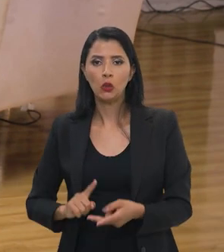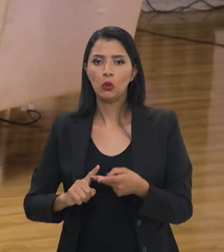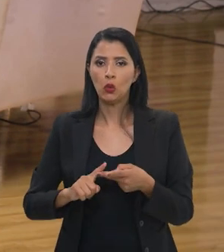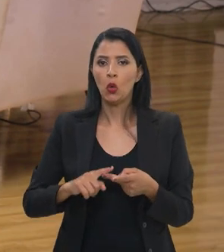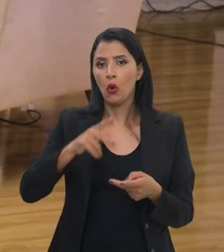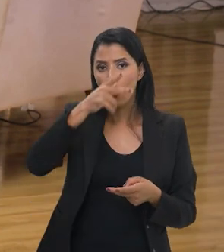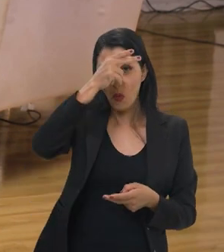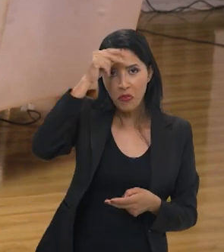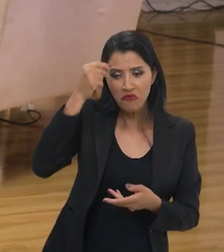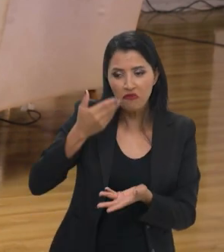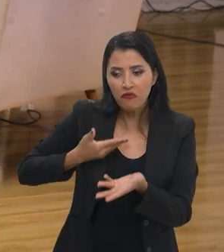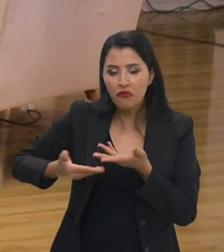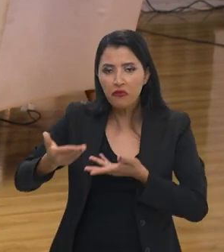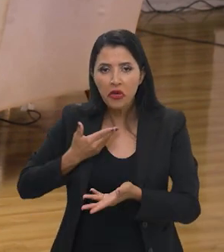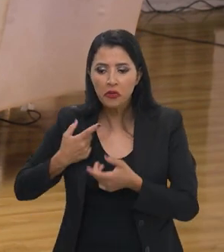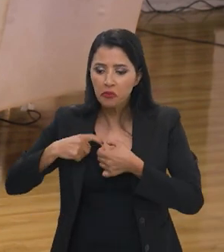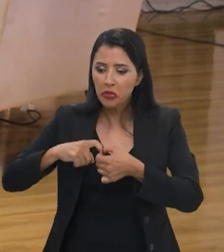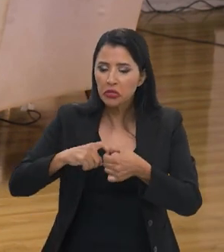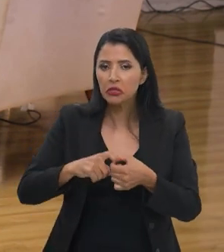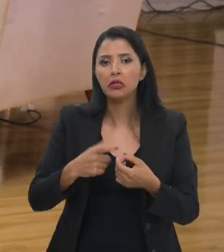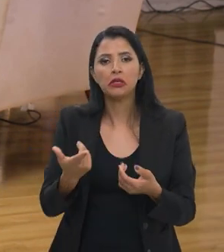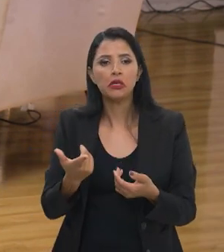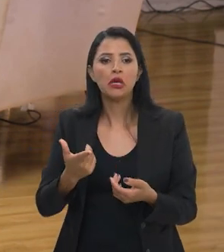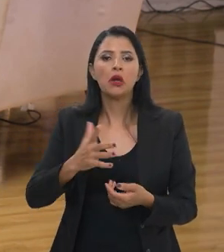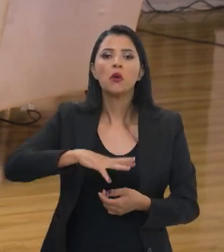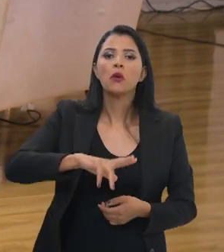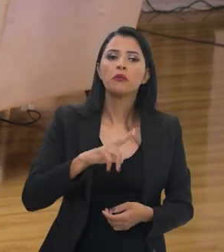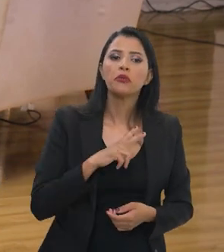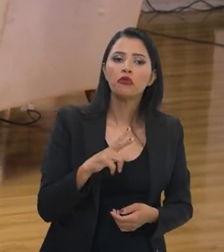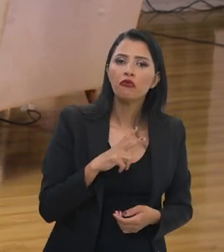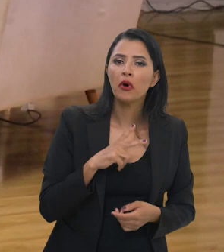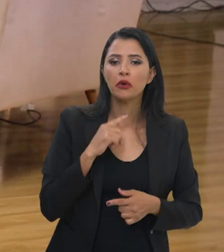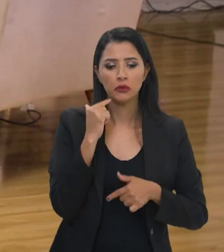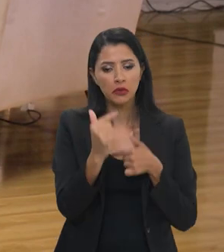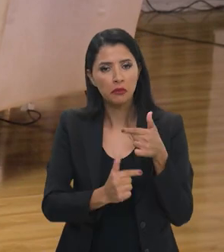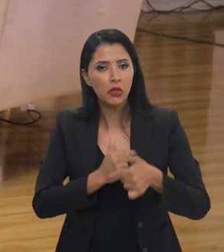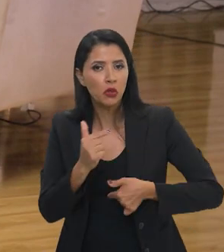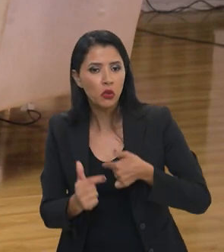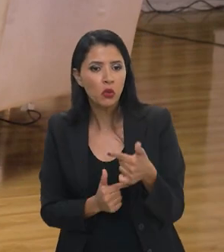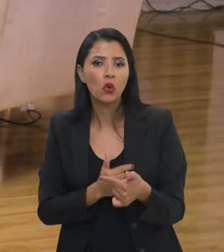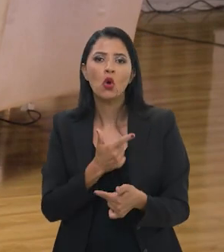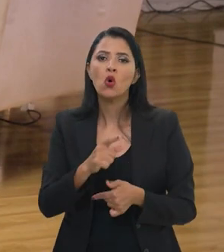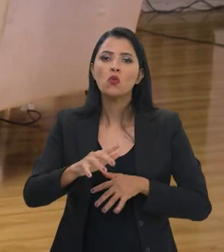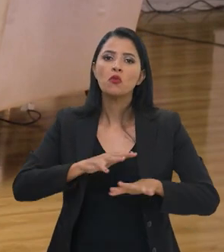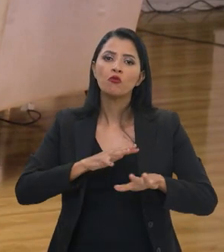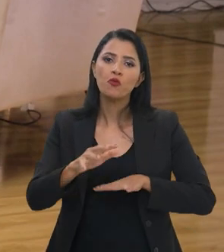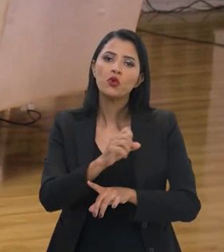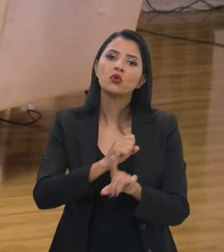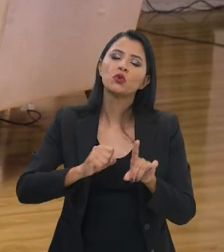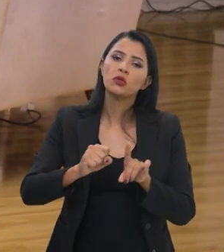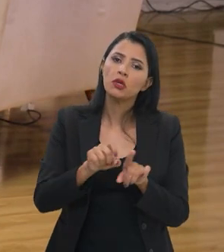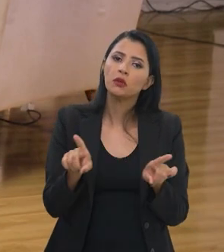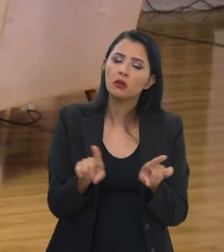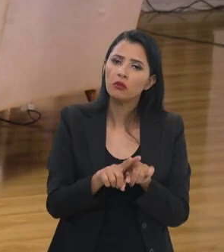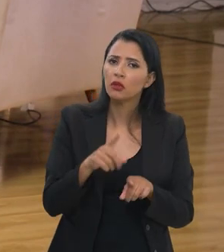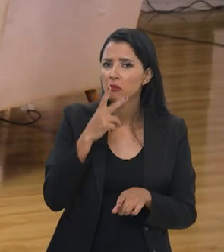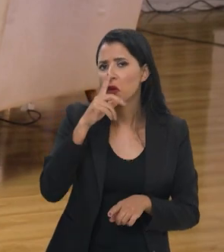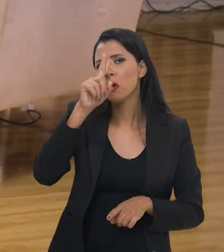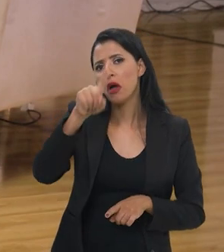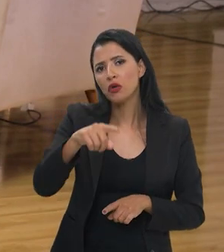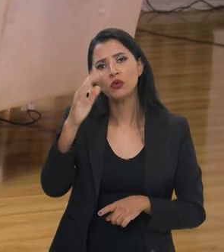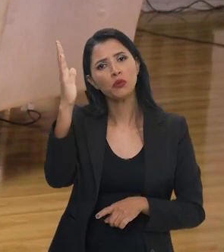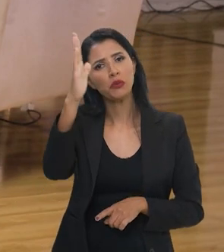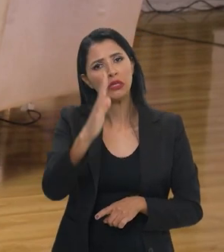com os governadores com os prefeitos fazendo parceria com o setor privado com os trabalhadores movimentos sociais